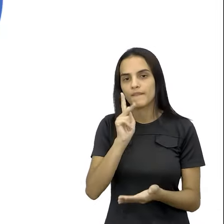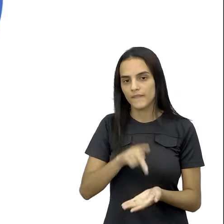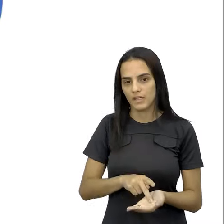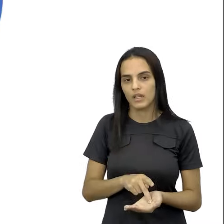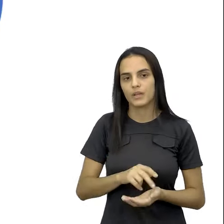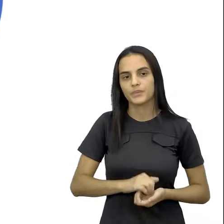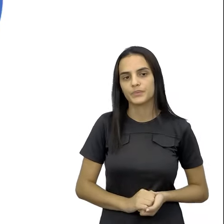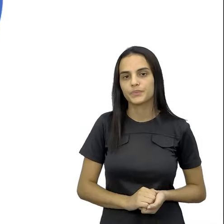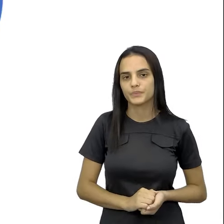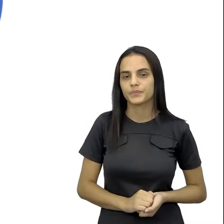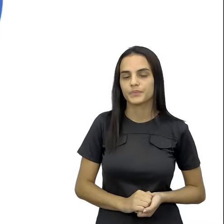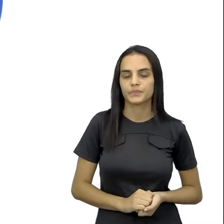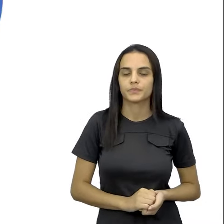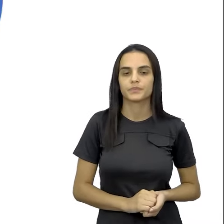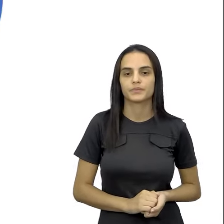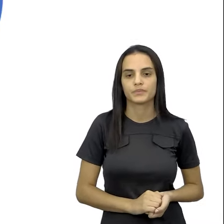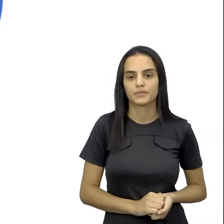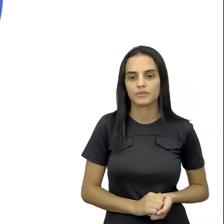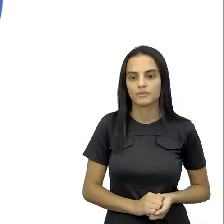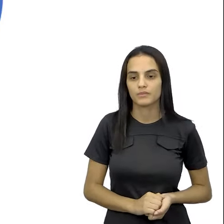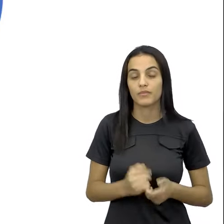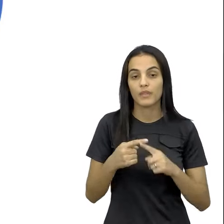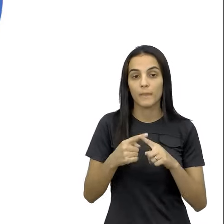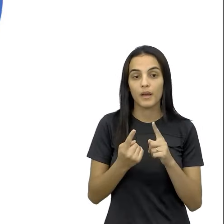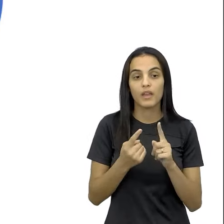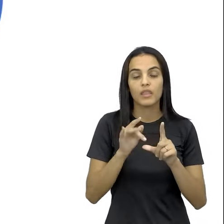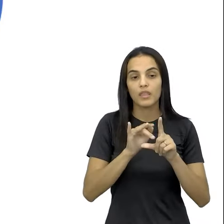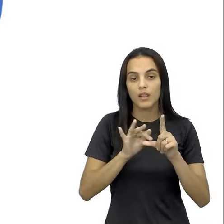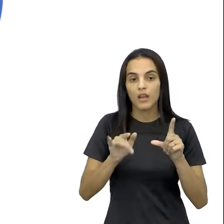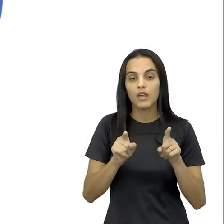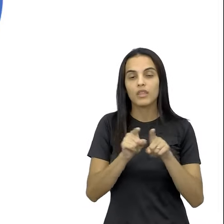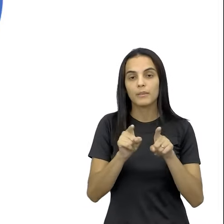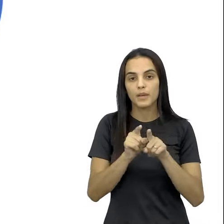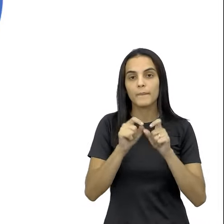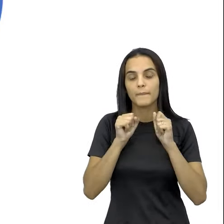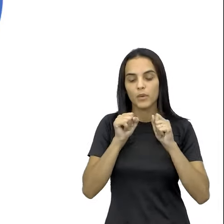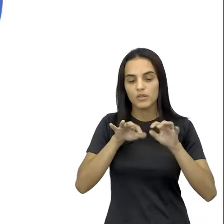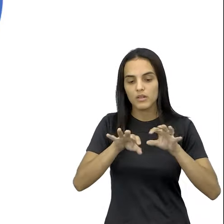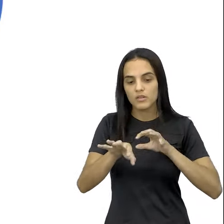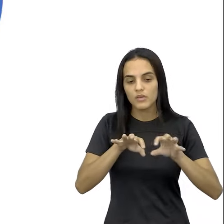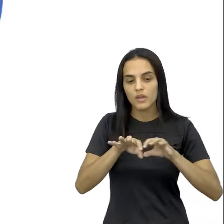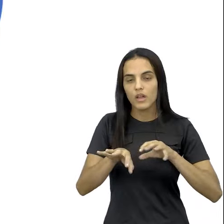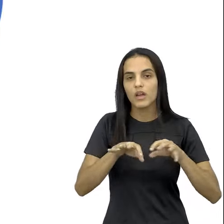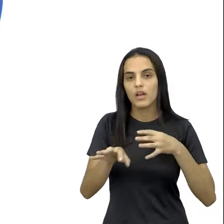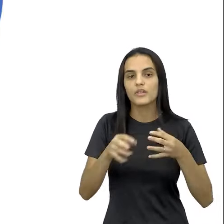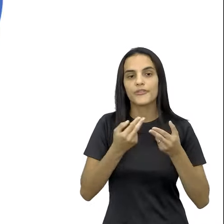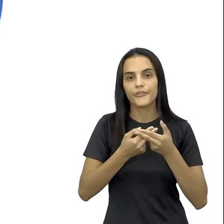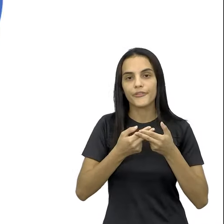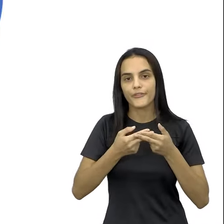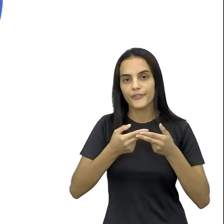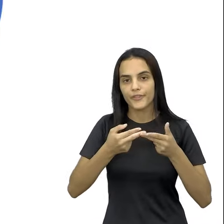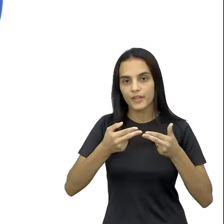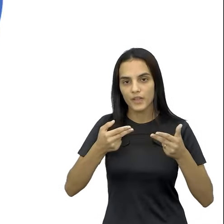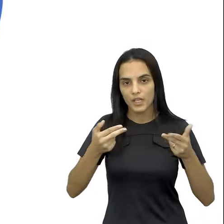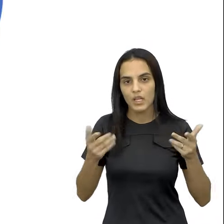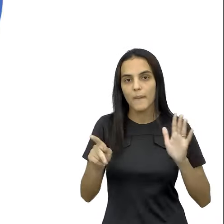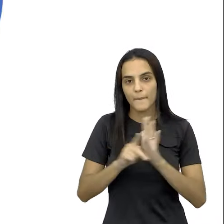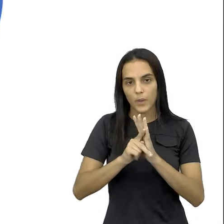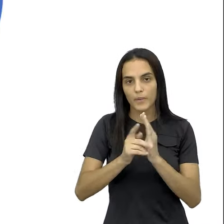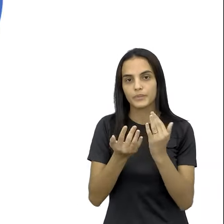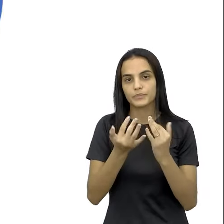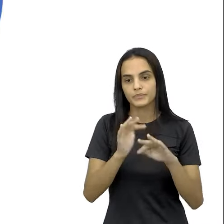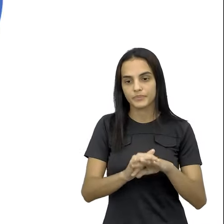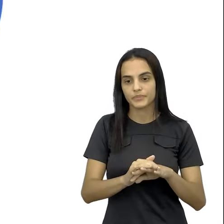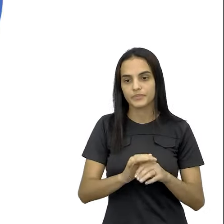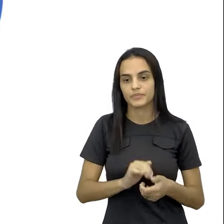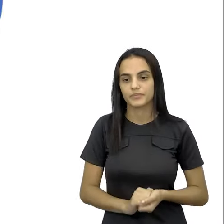realidade, digamos um pouco assim. Mas esse letramento também pode estar articulado entre a própria